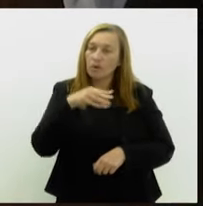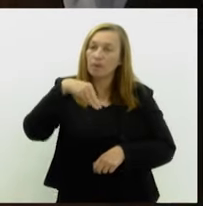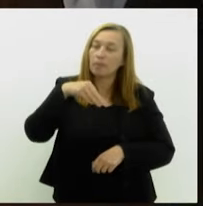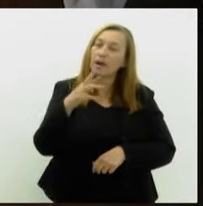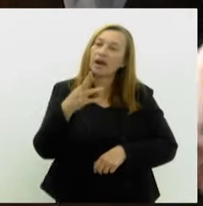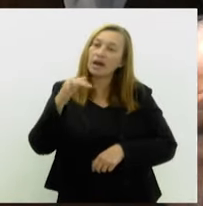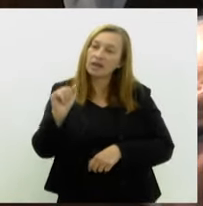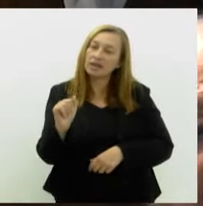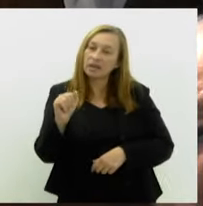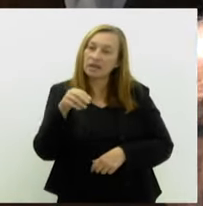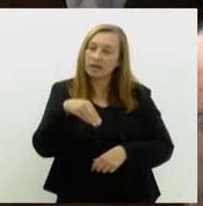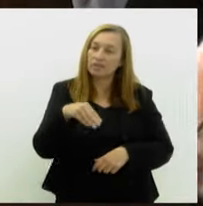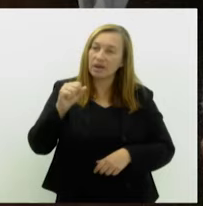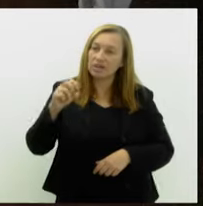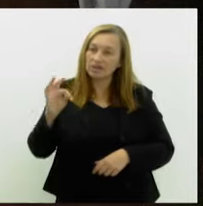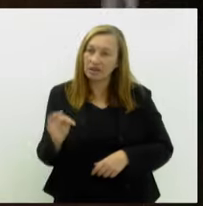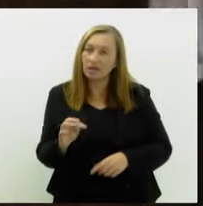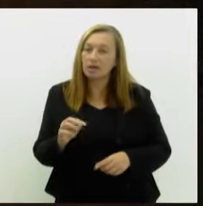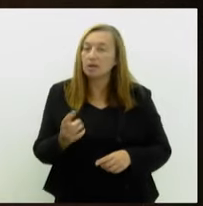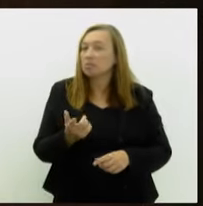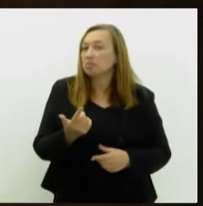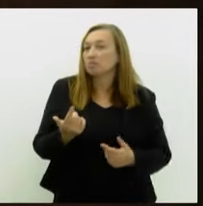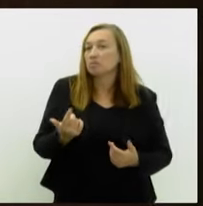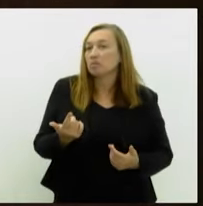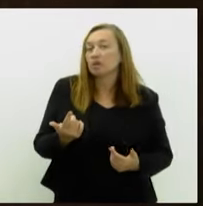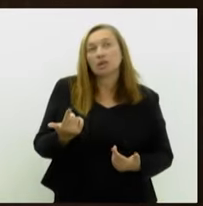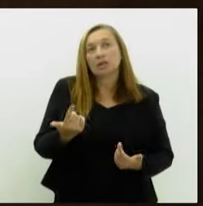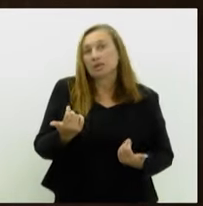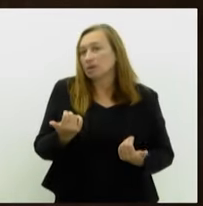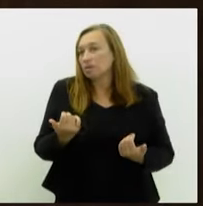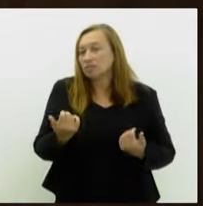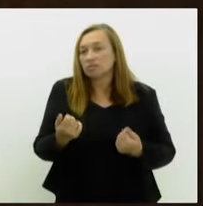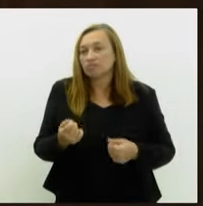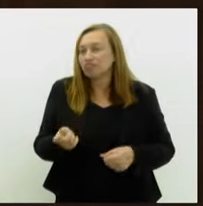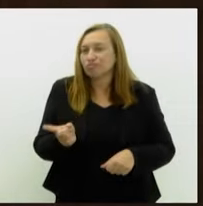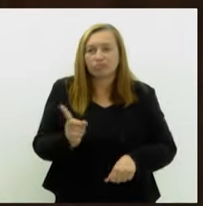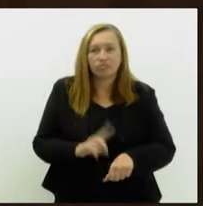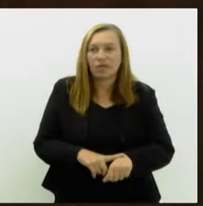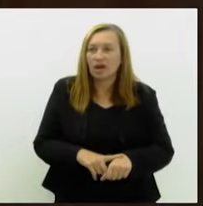do MST, mas não dá para a CCJ deixar